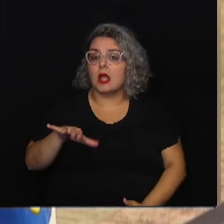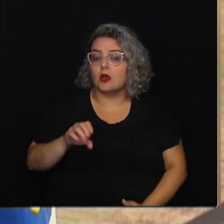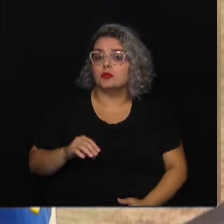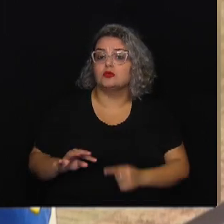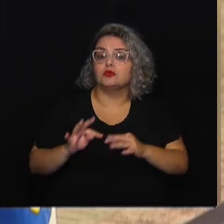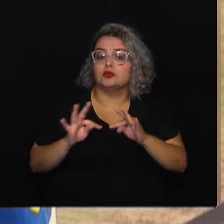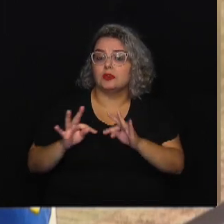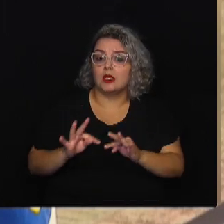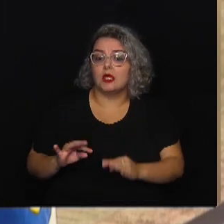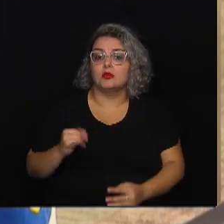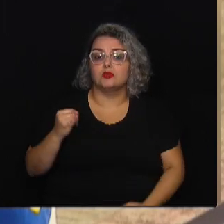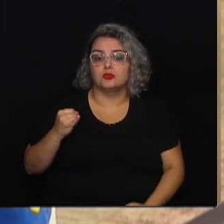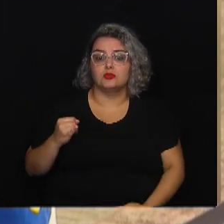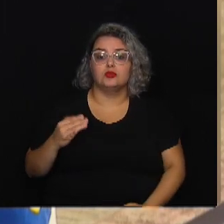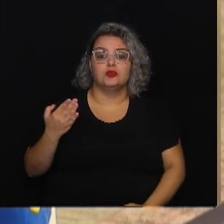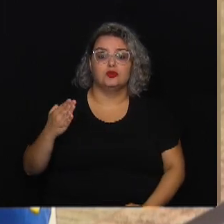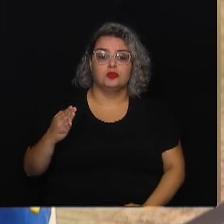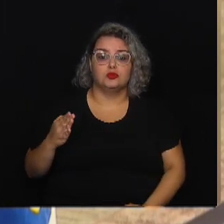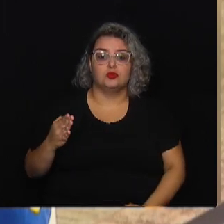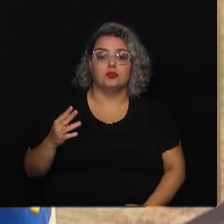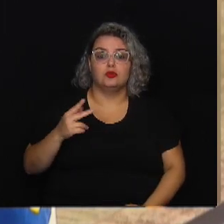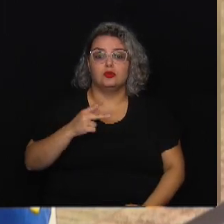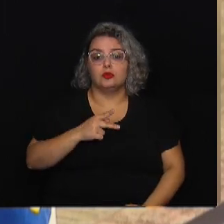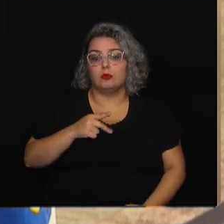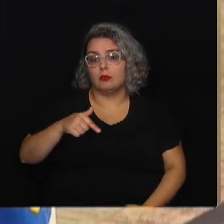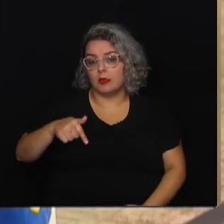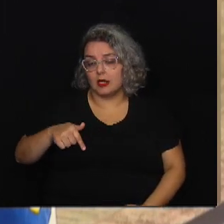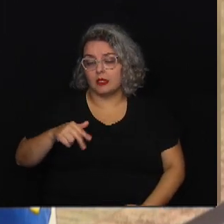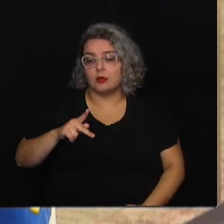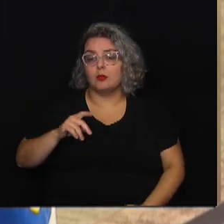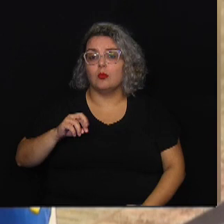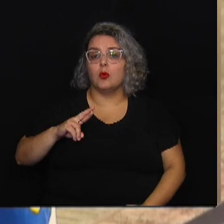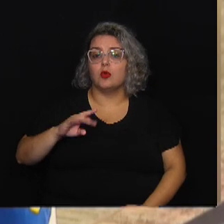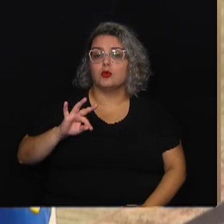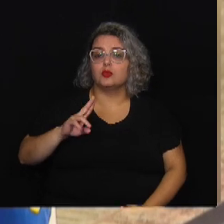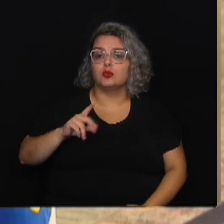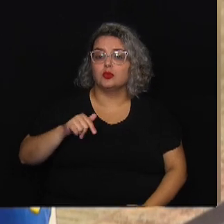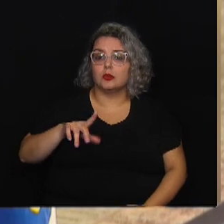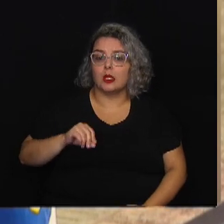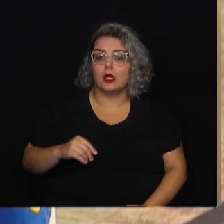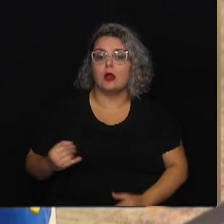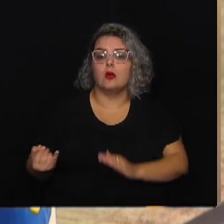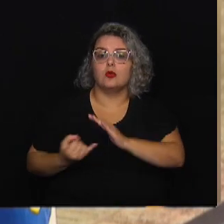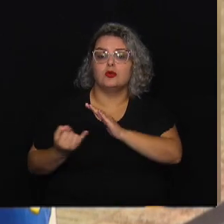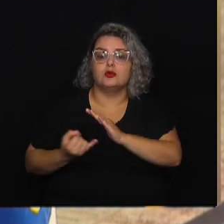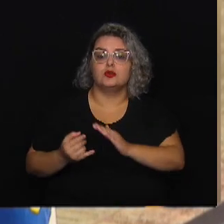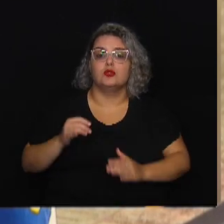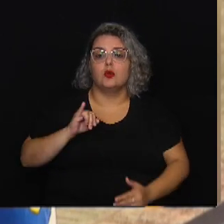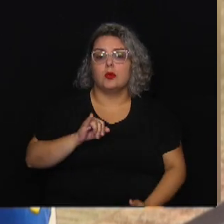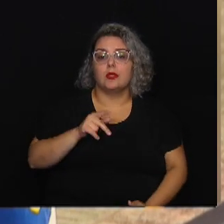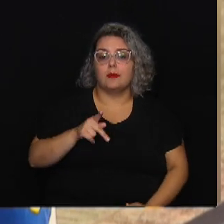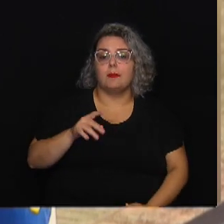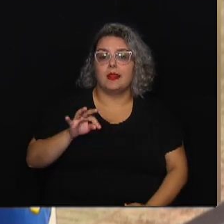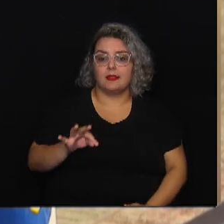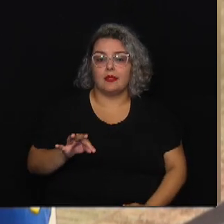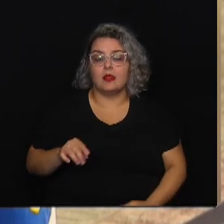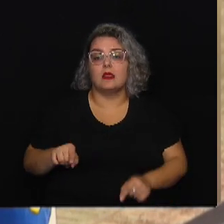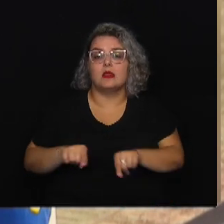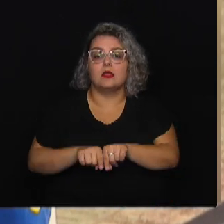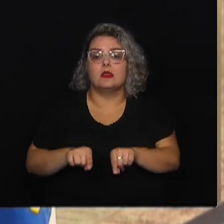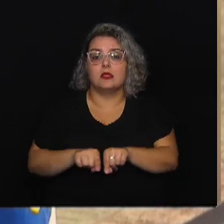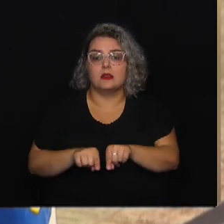do Instituto Biológico do Parque Portugal, laudo técnico do Instituto IPT, entendeu? E